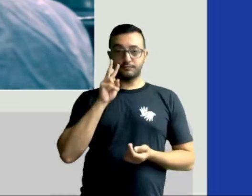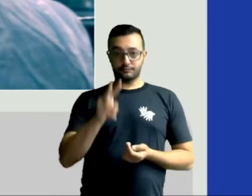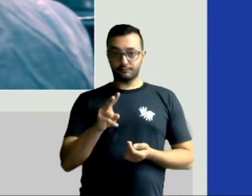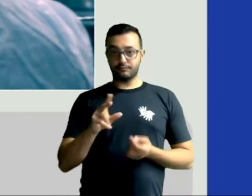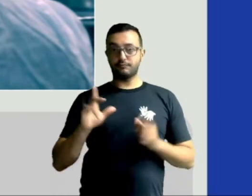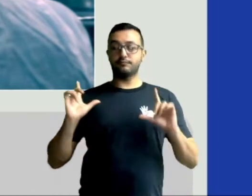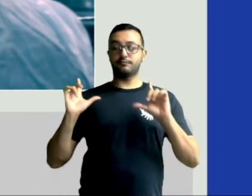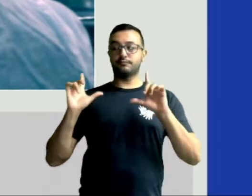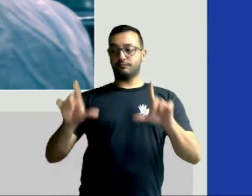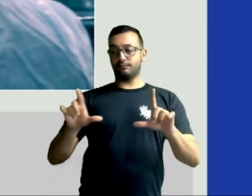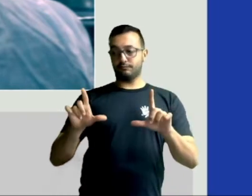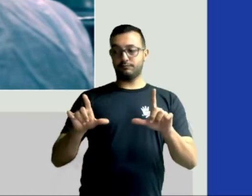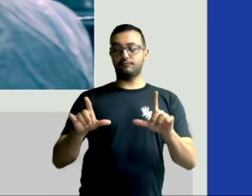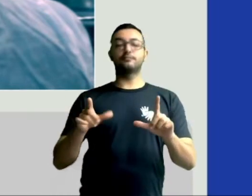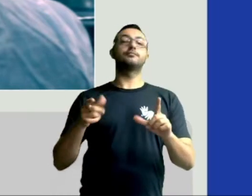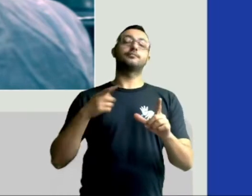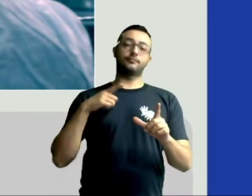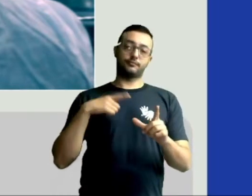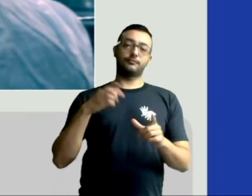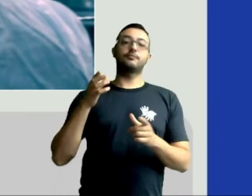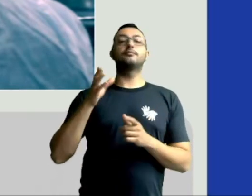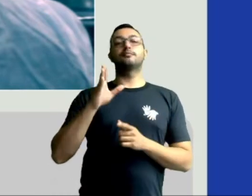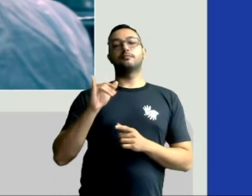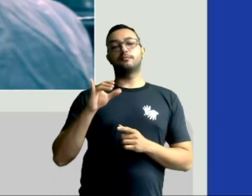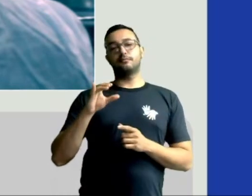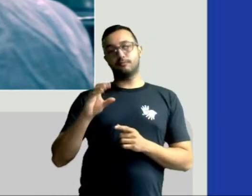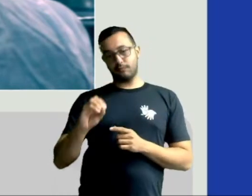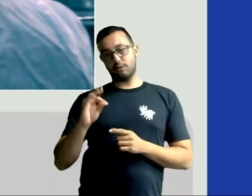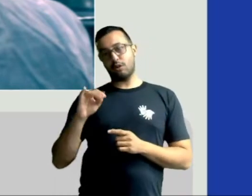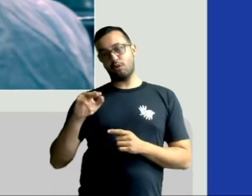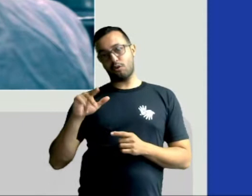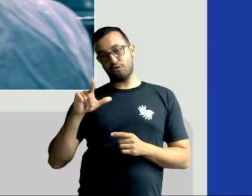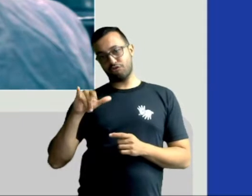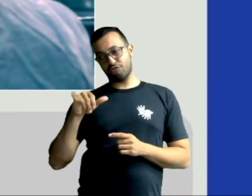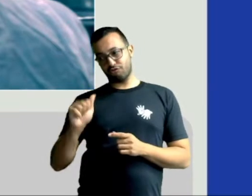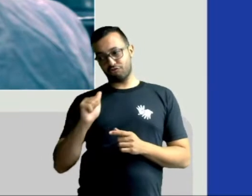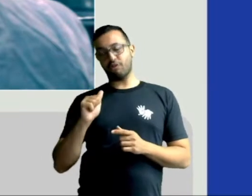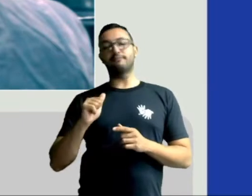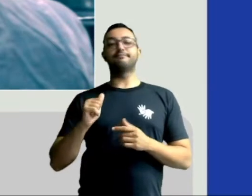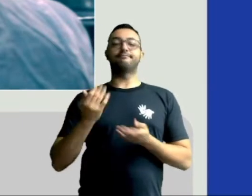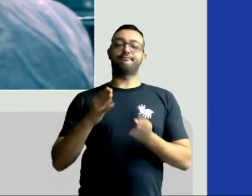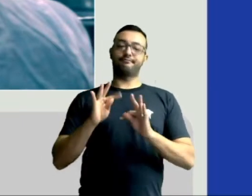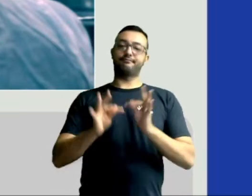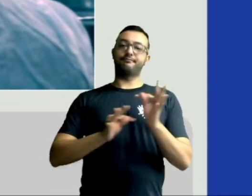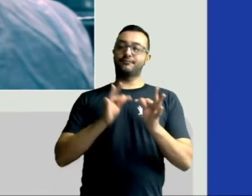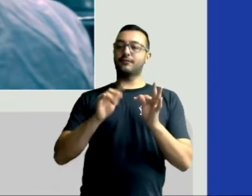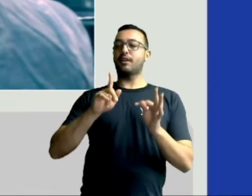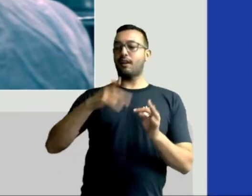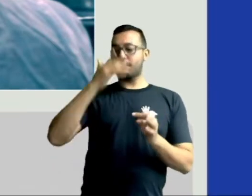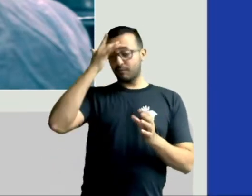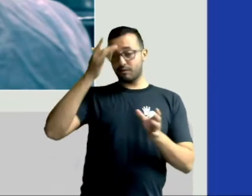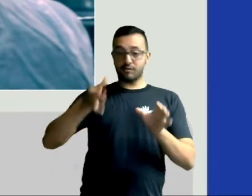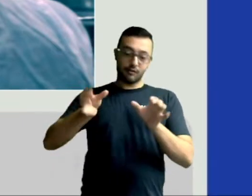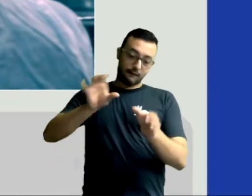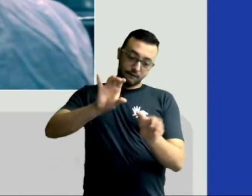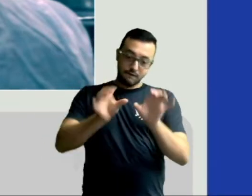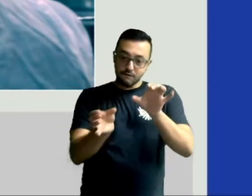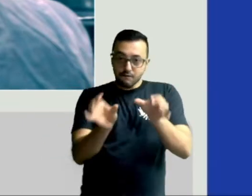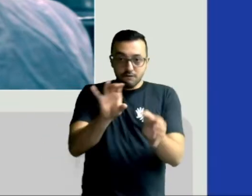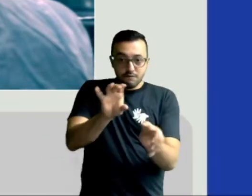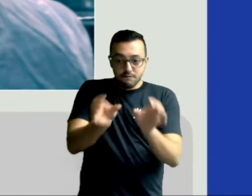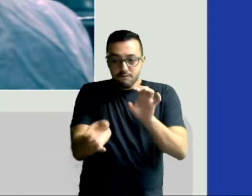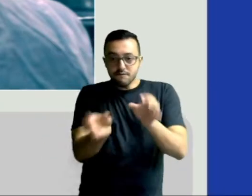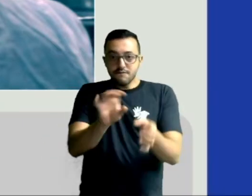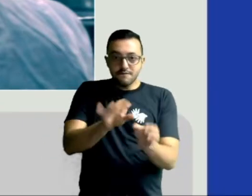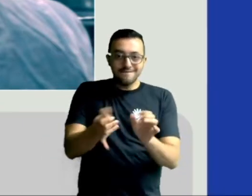uma imagem, né, que retrata bem a biotecnologia, né? Um ser humano num laboratório manipulando ali um reagente químico, né,